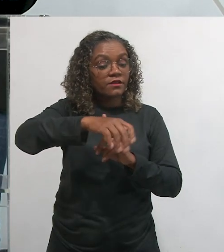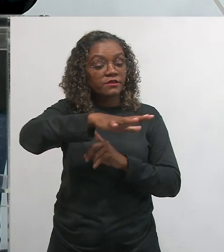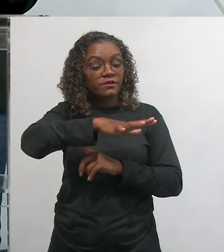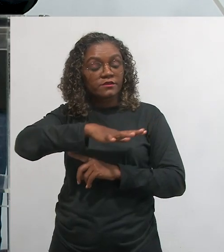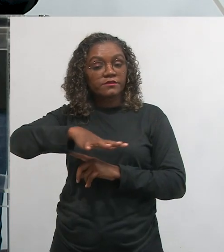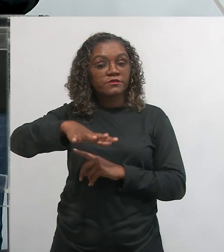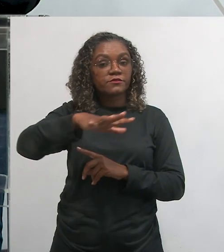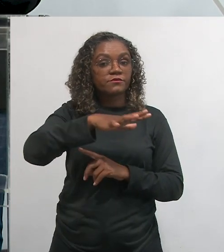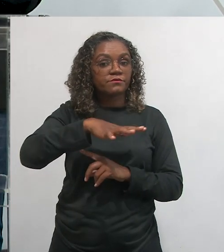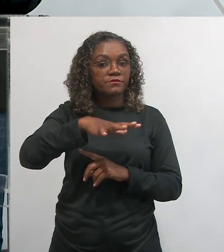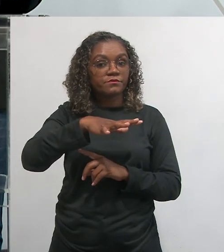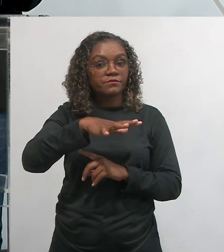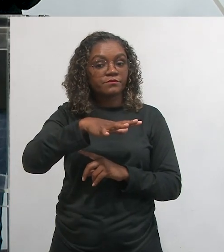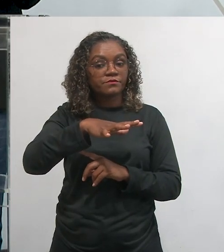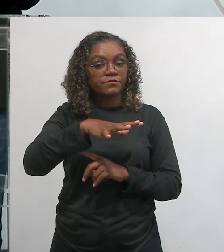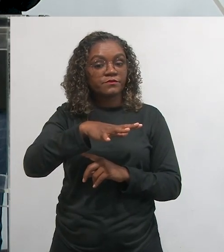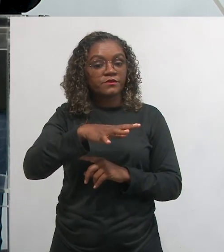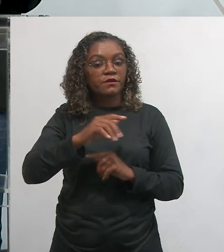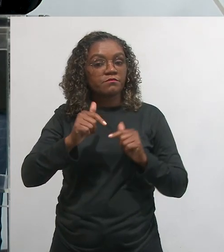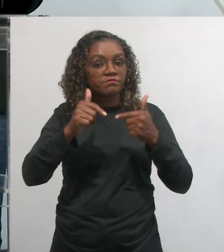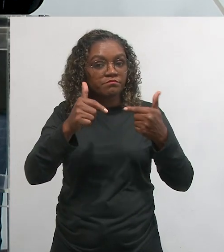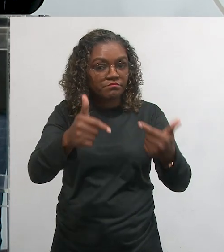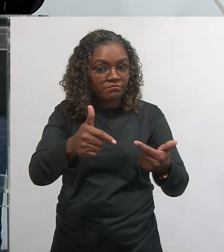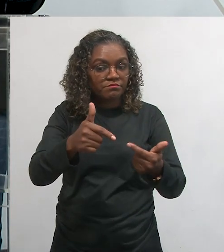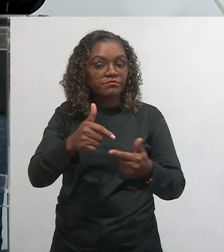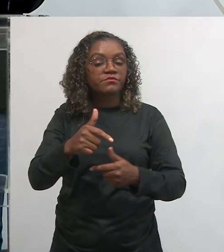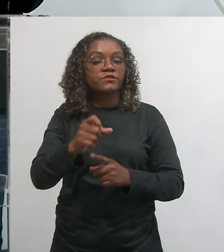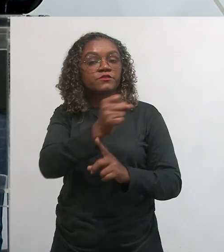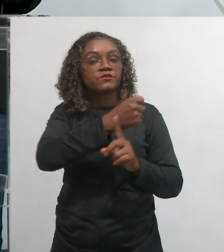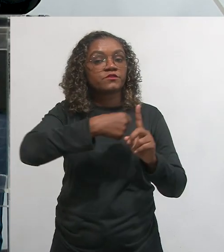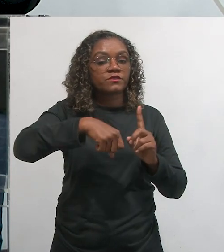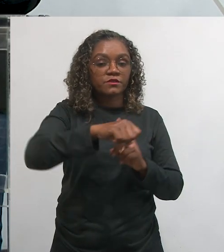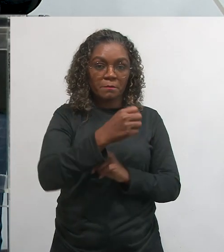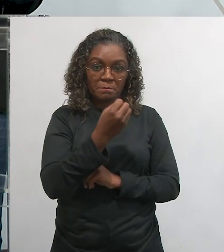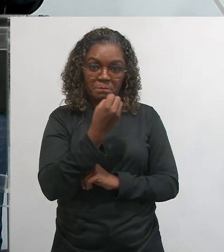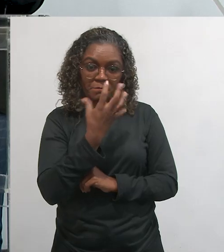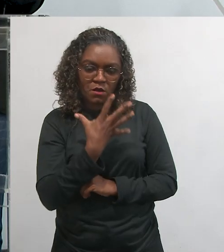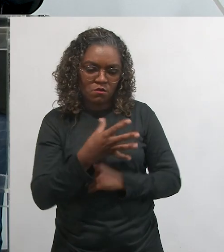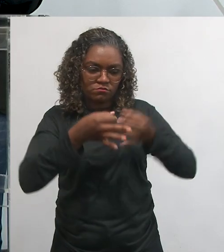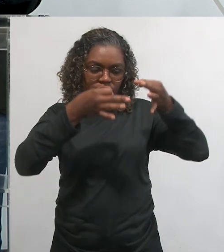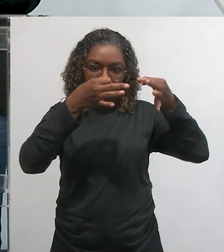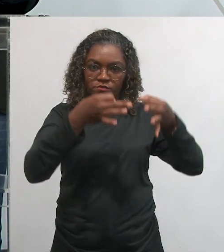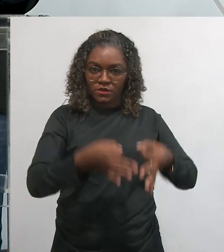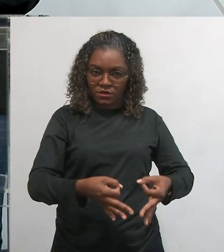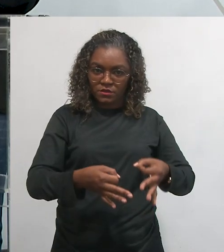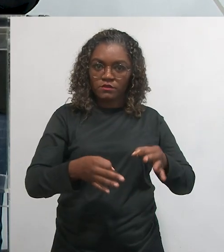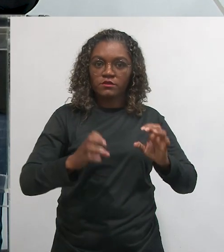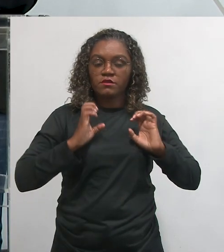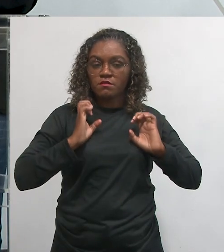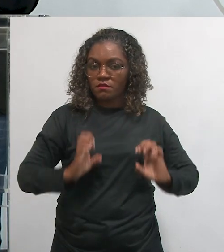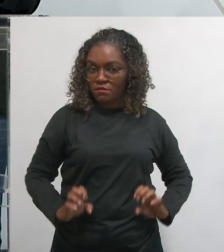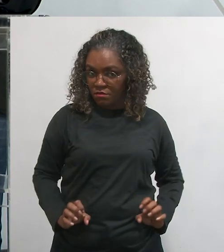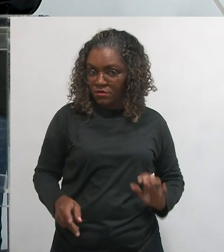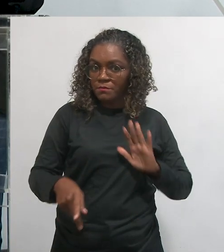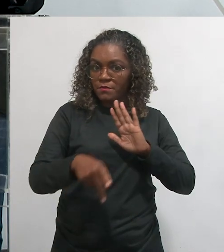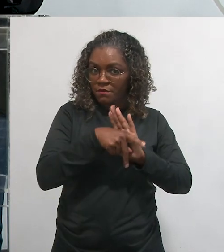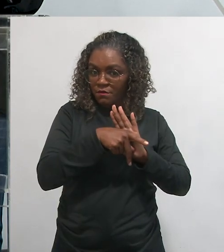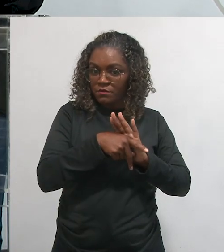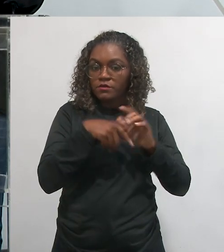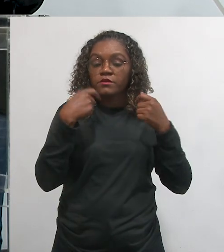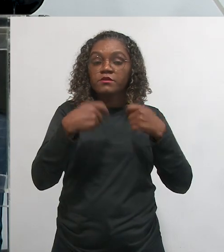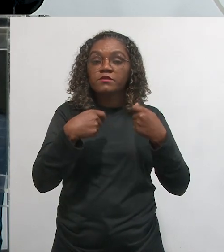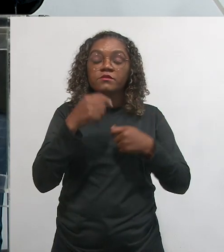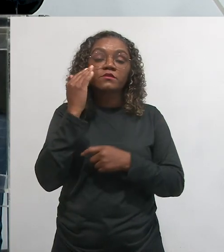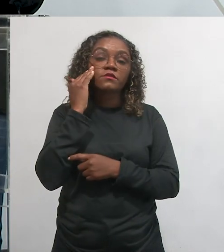na sociedade, para que a sociedade seja exitosa, seja uma boa, seja uma sociedade